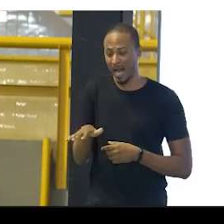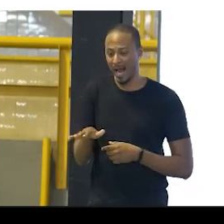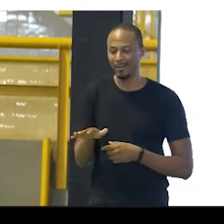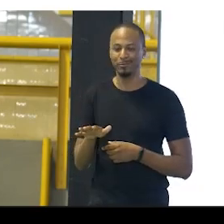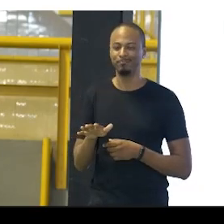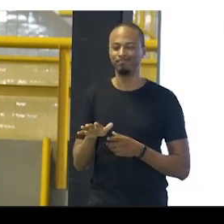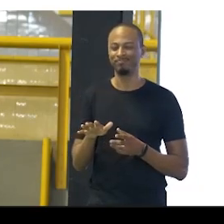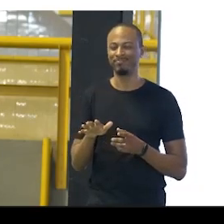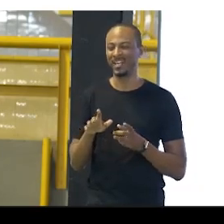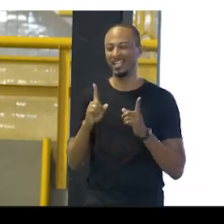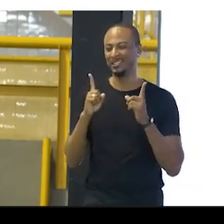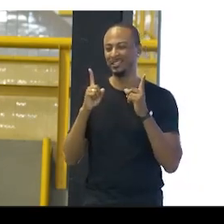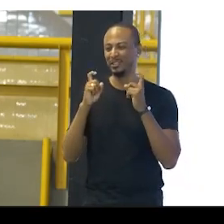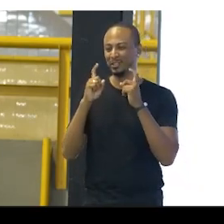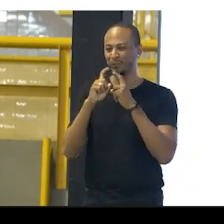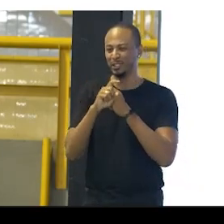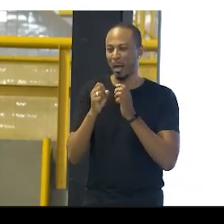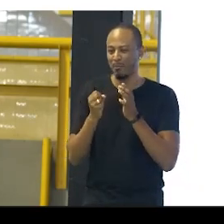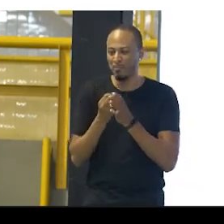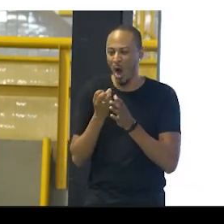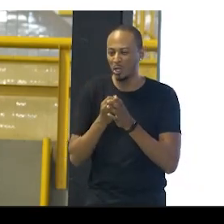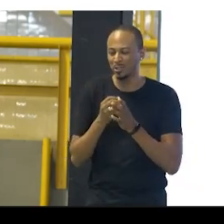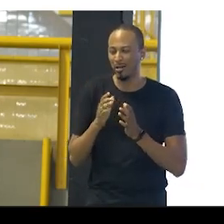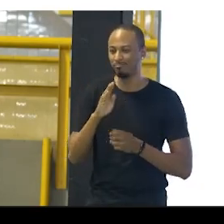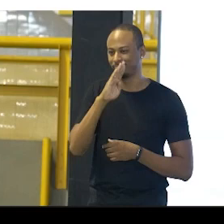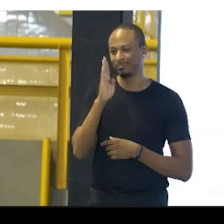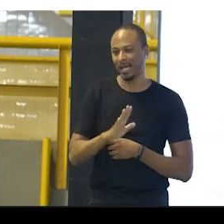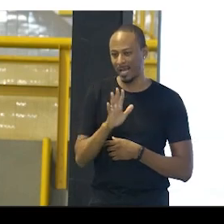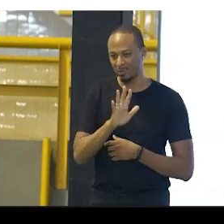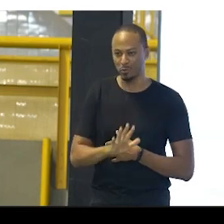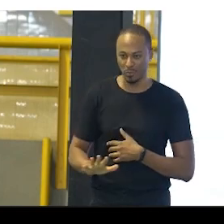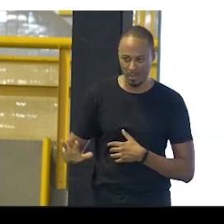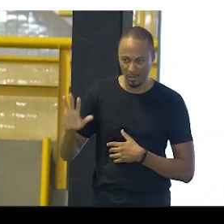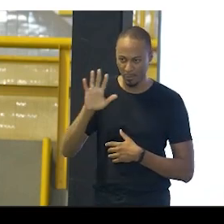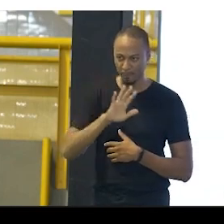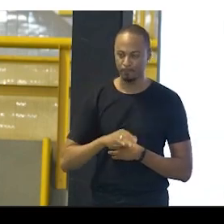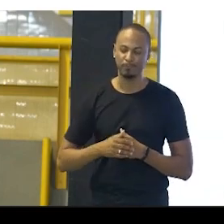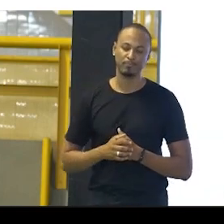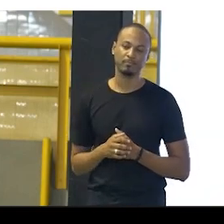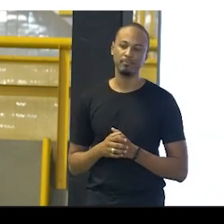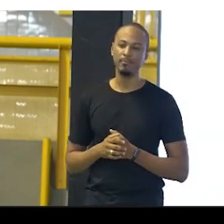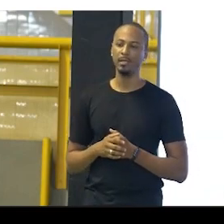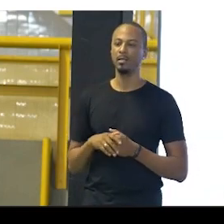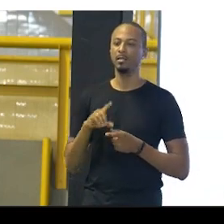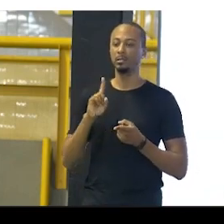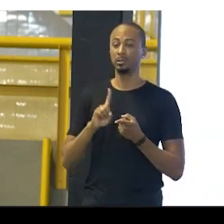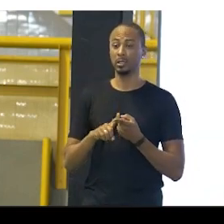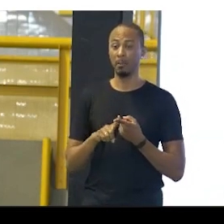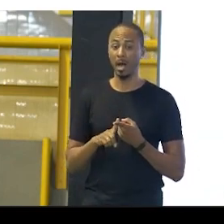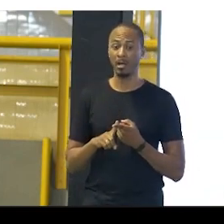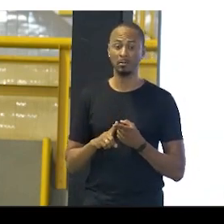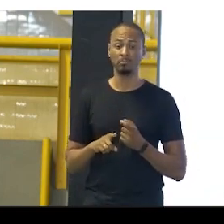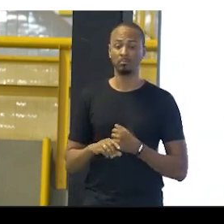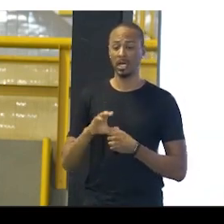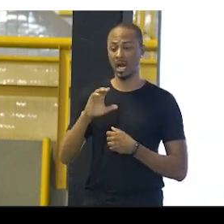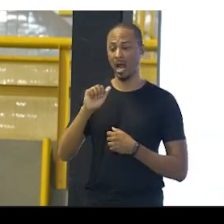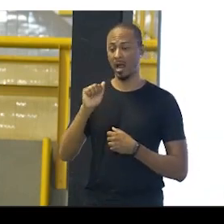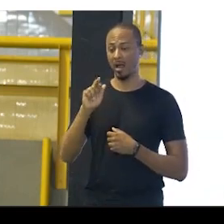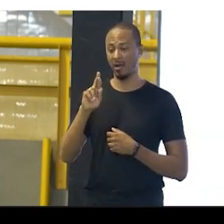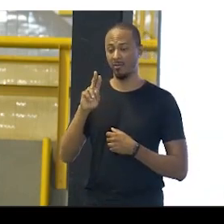inviável a produção nacional. Ok? Carvão mineral, outro combustível